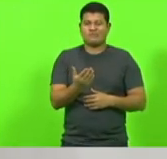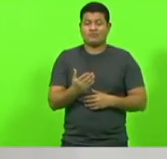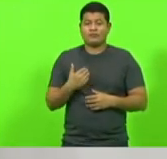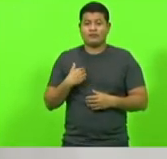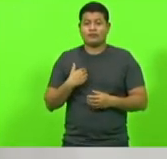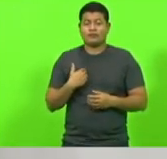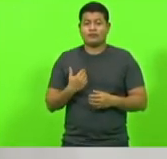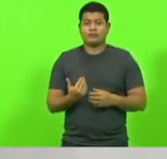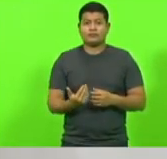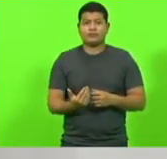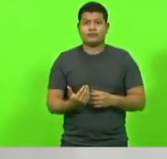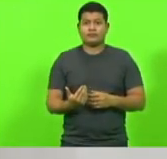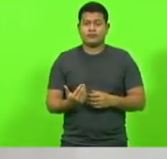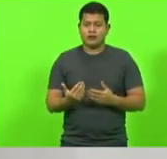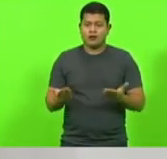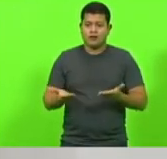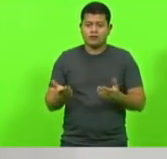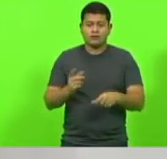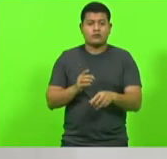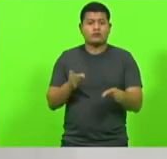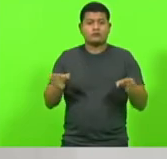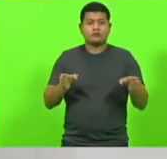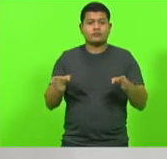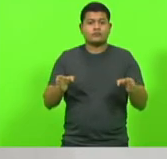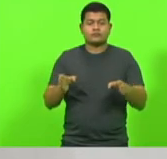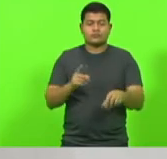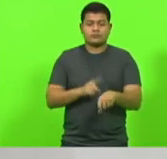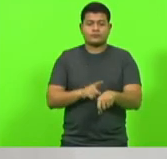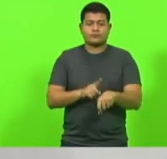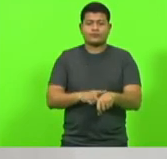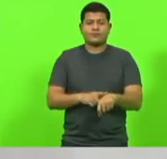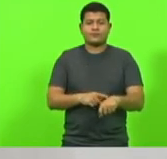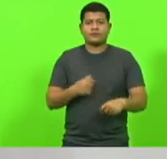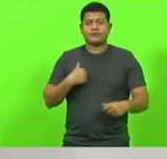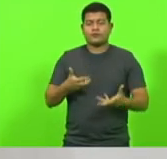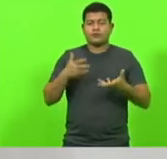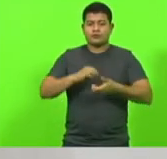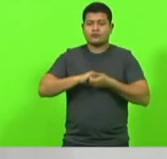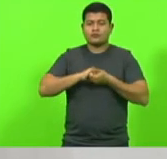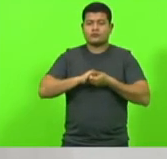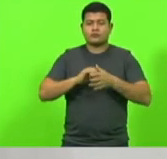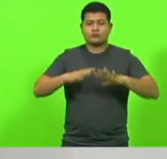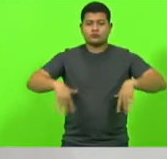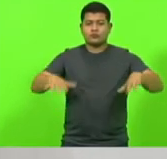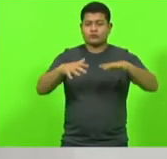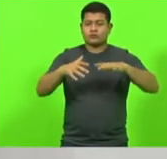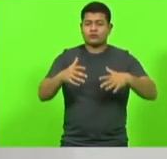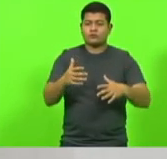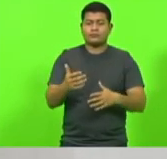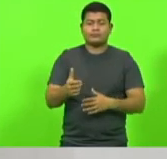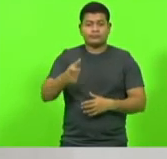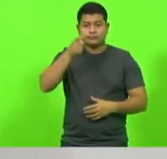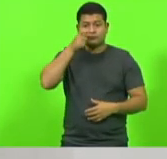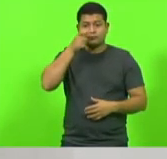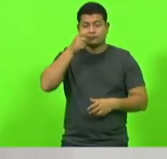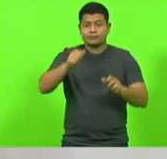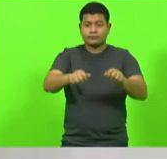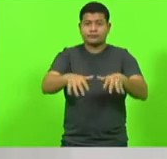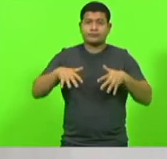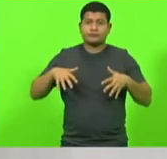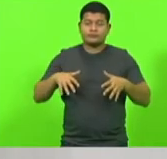oportunidade, senhor presidente. Queria saudar a todos que acompanham a sessão, fazer hoje